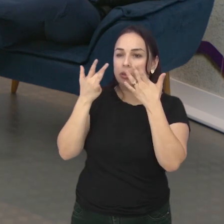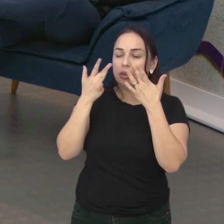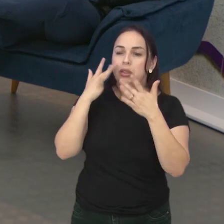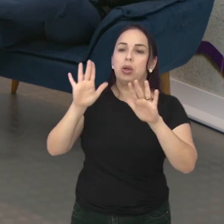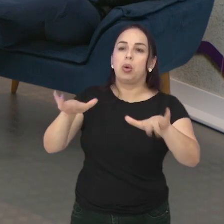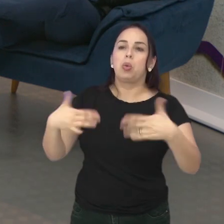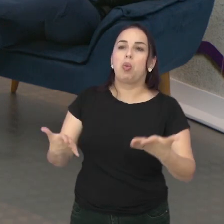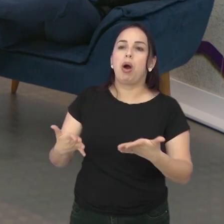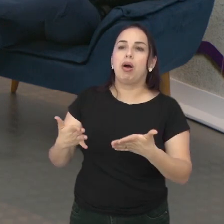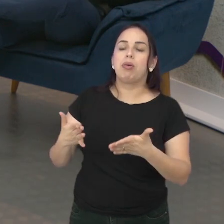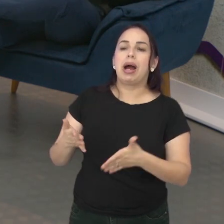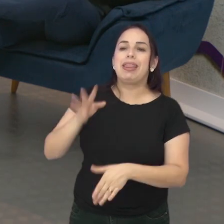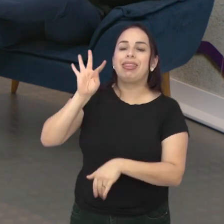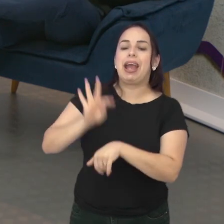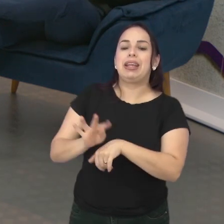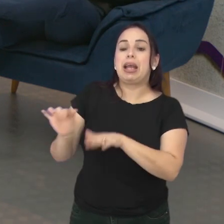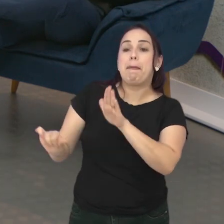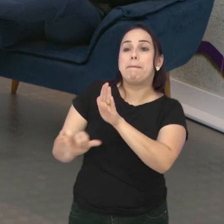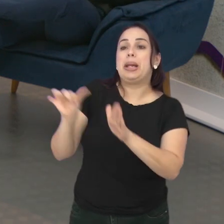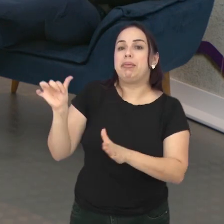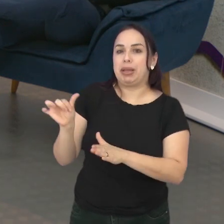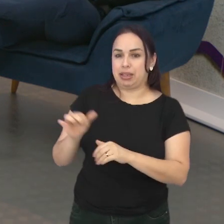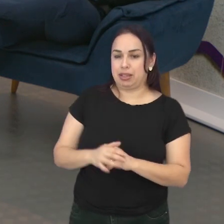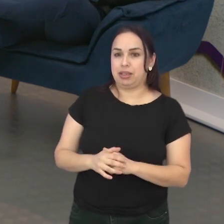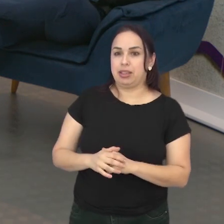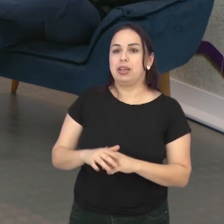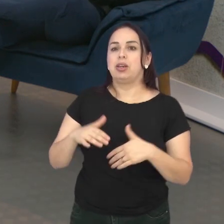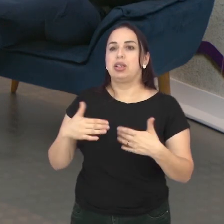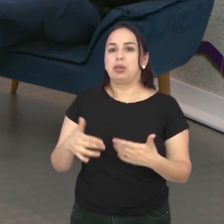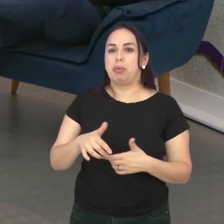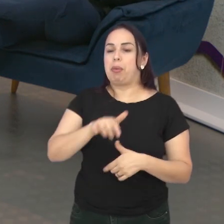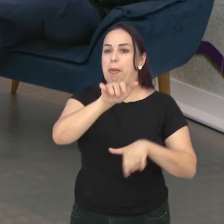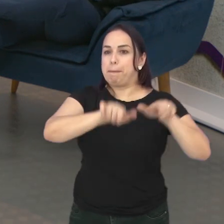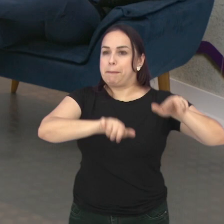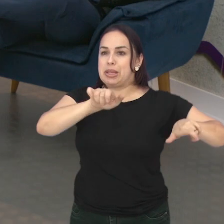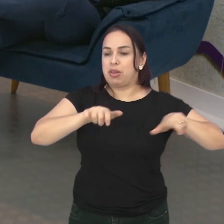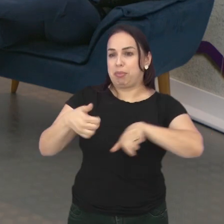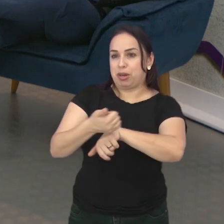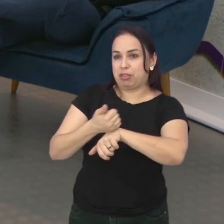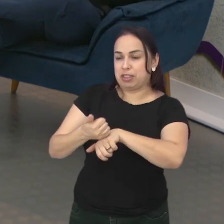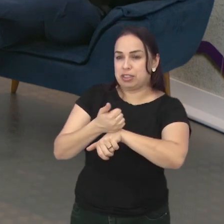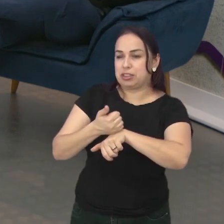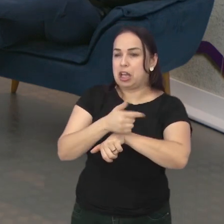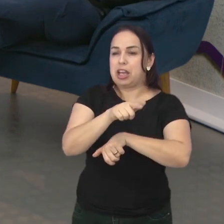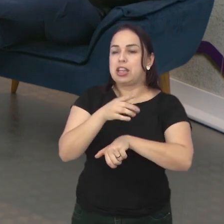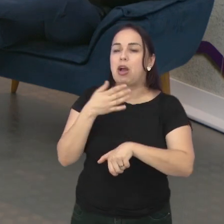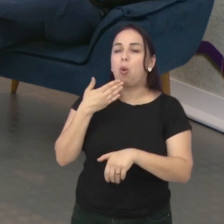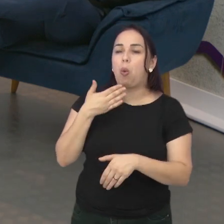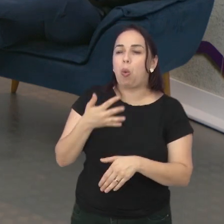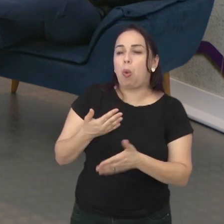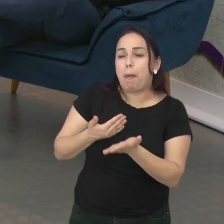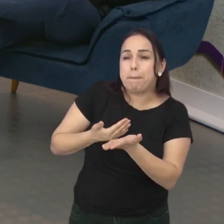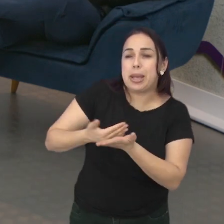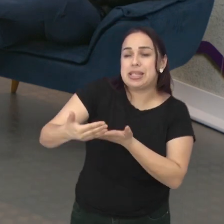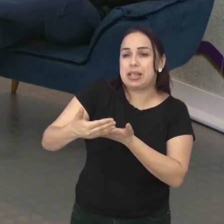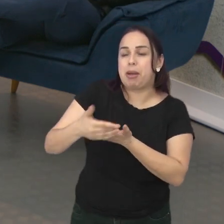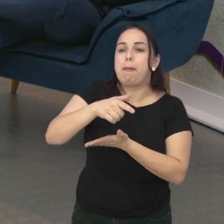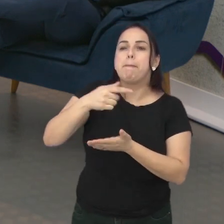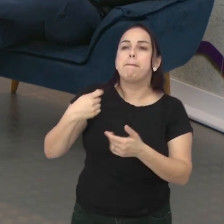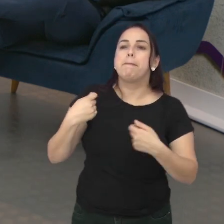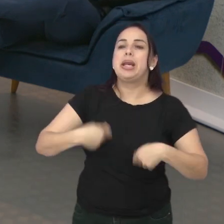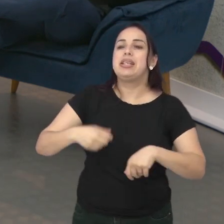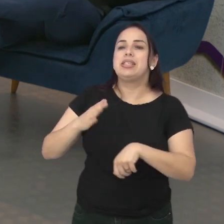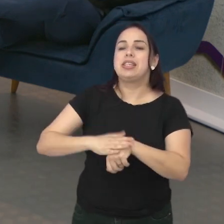teatro, quais são as primeiras técnicas que esse profissional, né, ou essa pessoa que está conhecendo o universo do